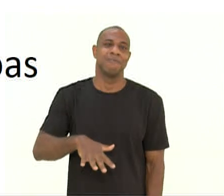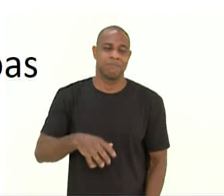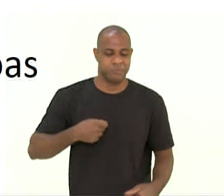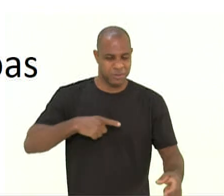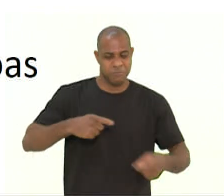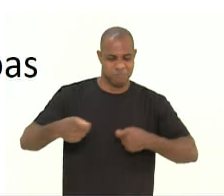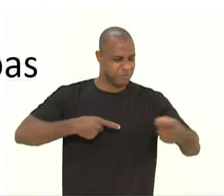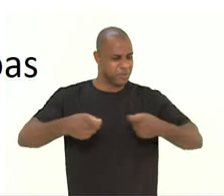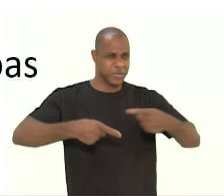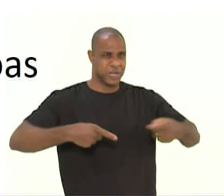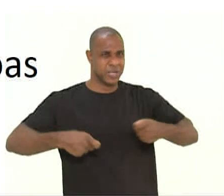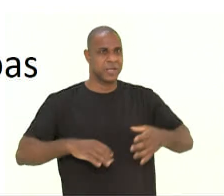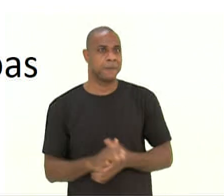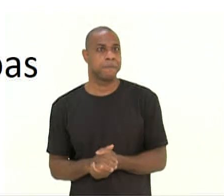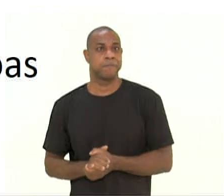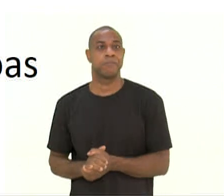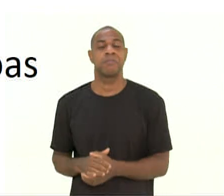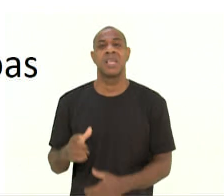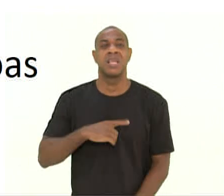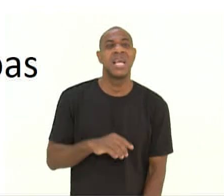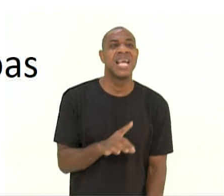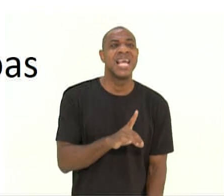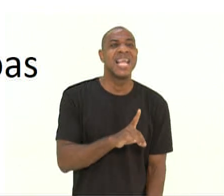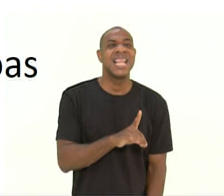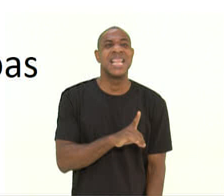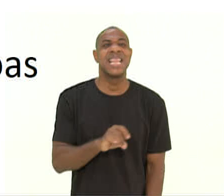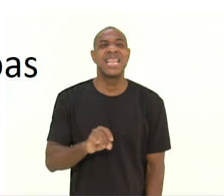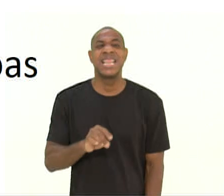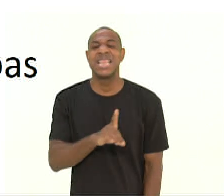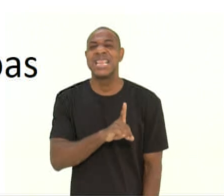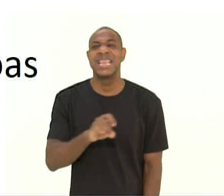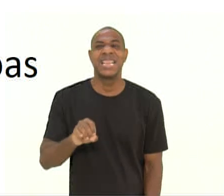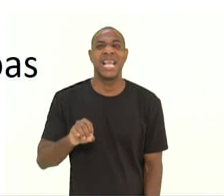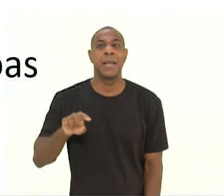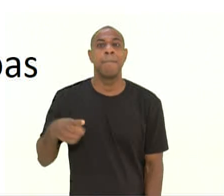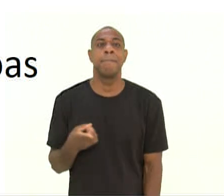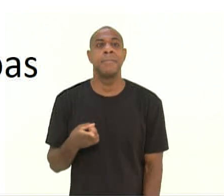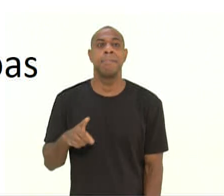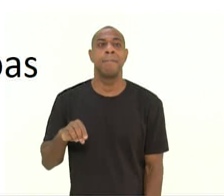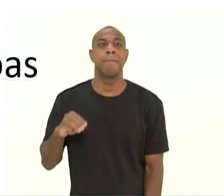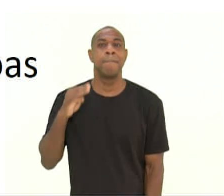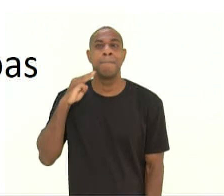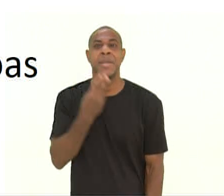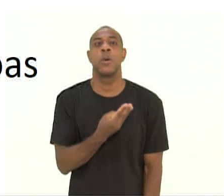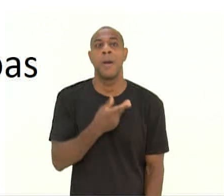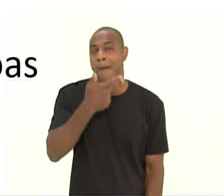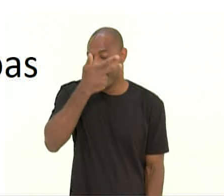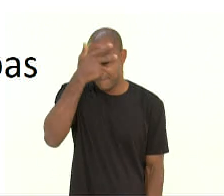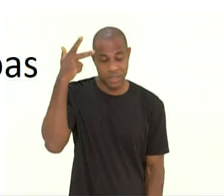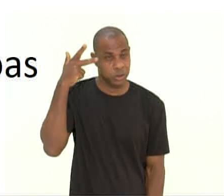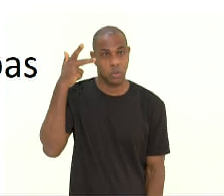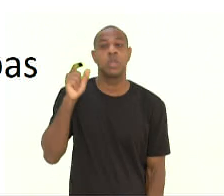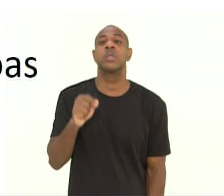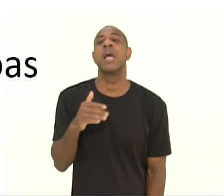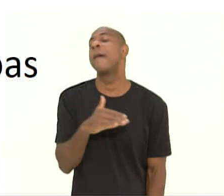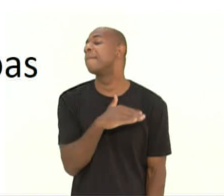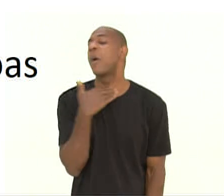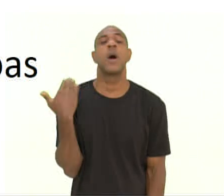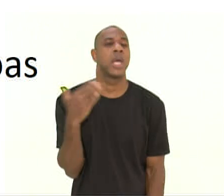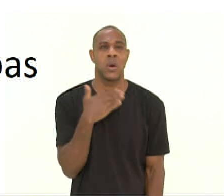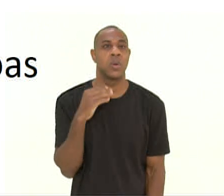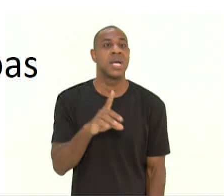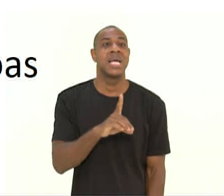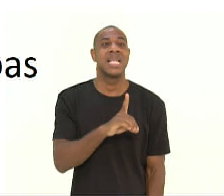desde então. Estima-se que mais de 100 mil pessoas morreram nesses confrontos dentro do Iraque desde